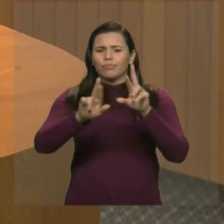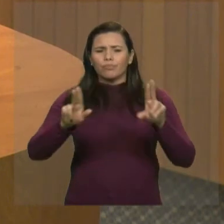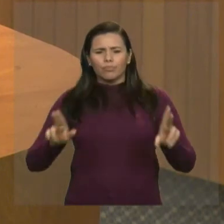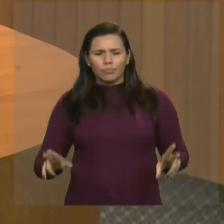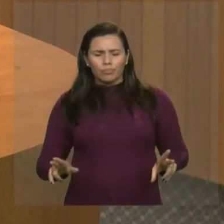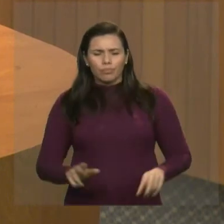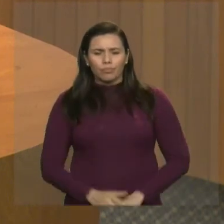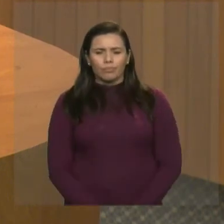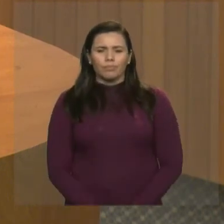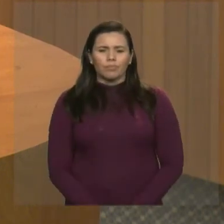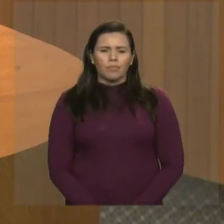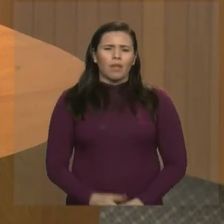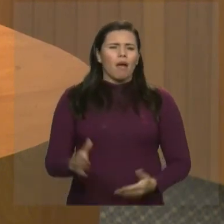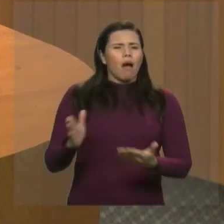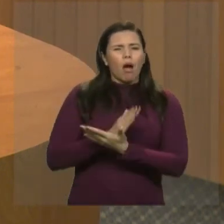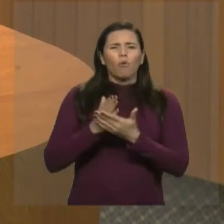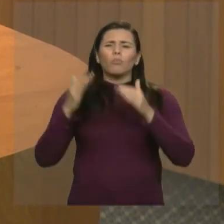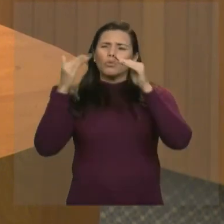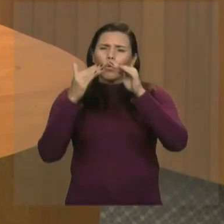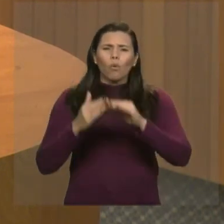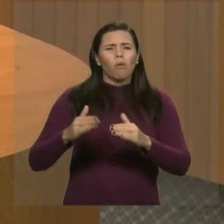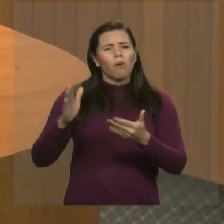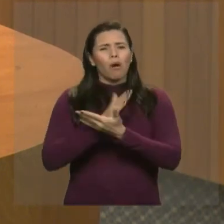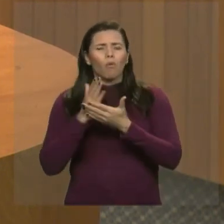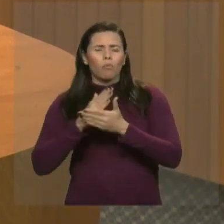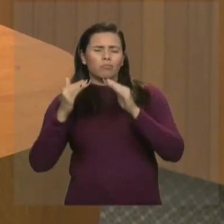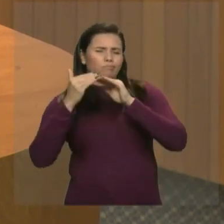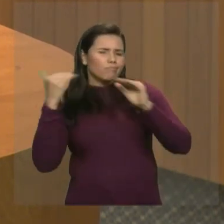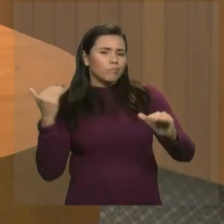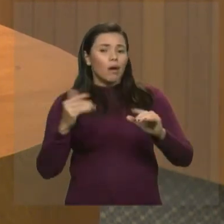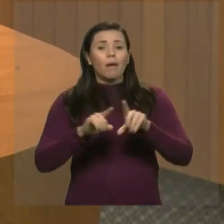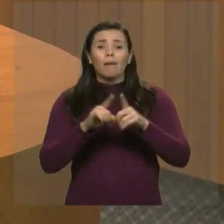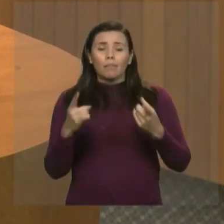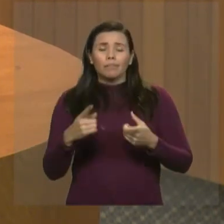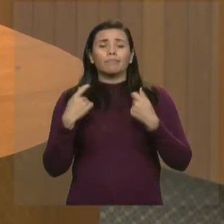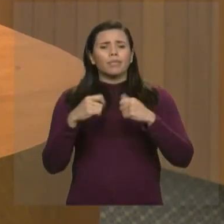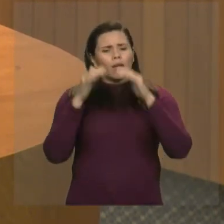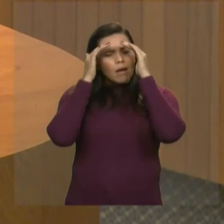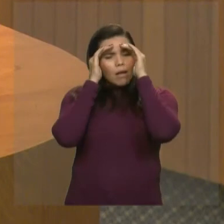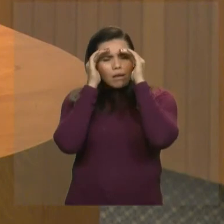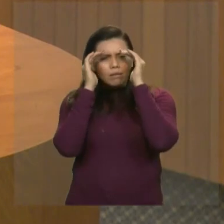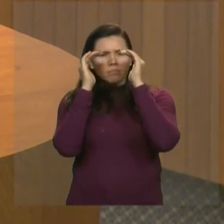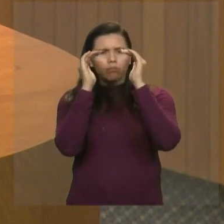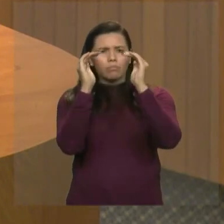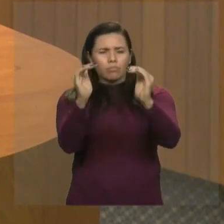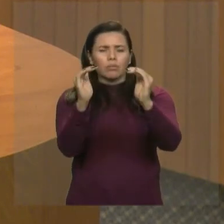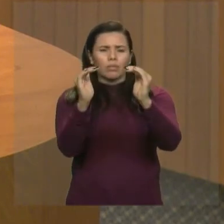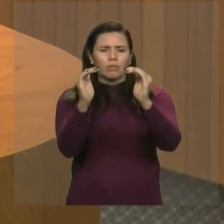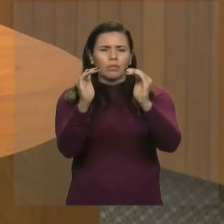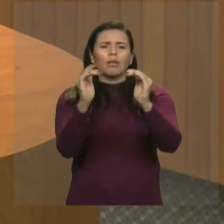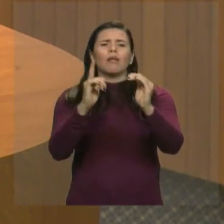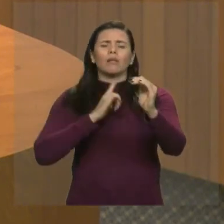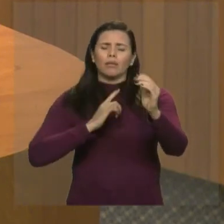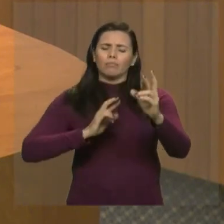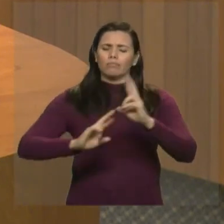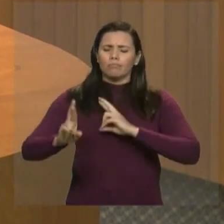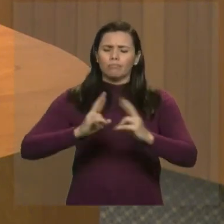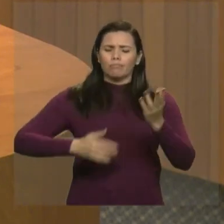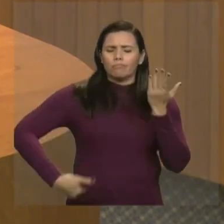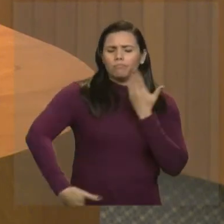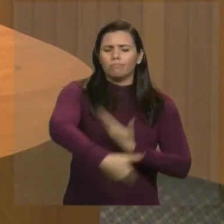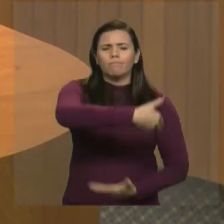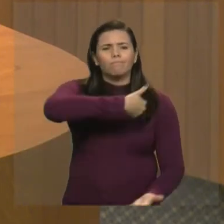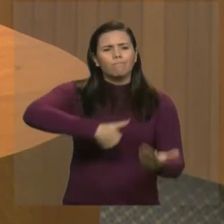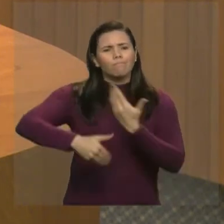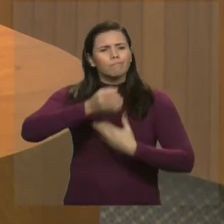até o antagonismo, nós temos que ter respeito por isso, para poder criarmos aqui uma convivência